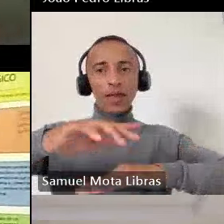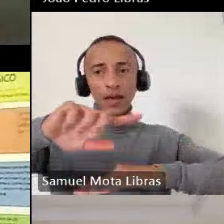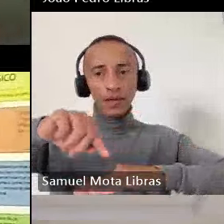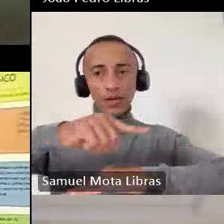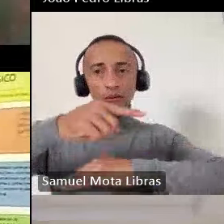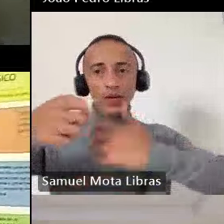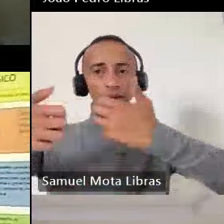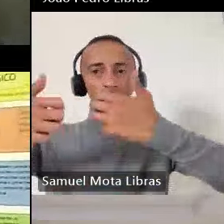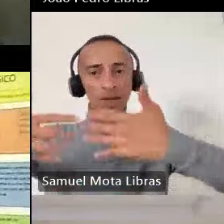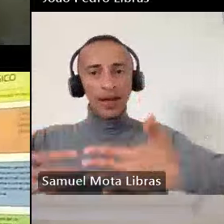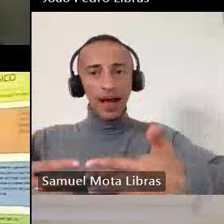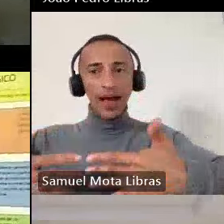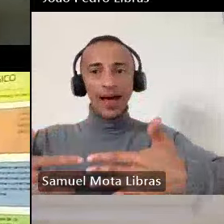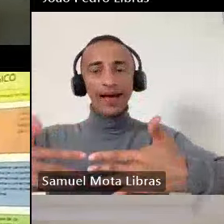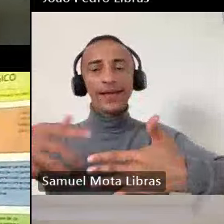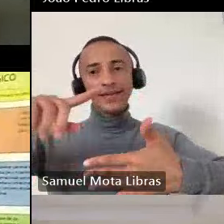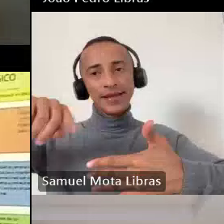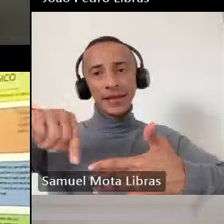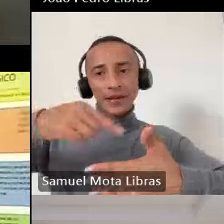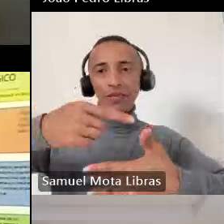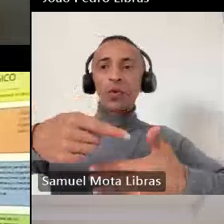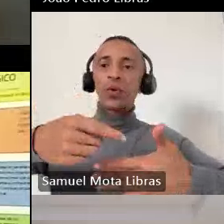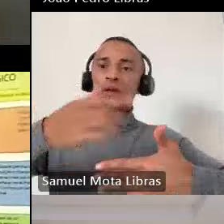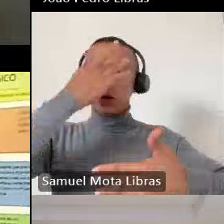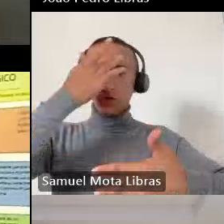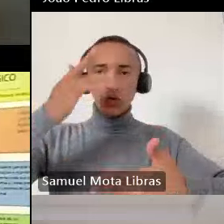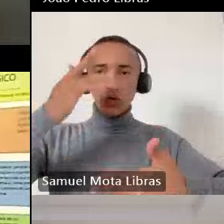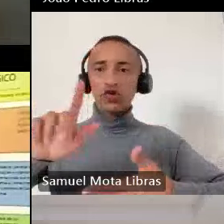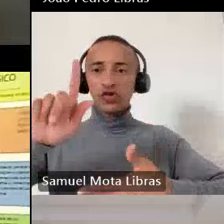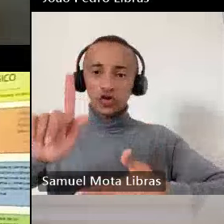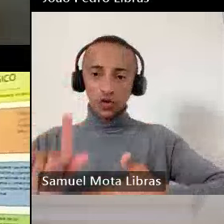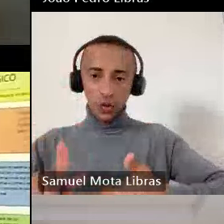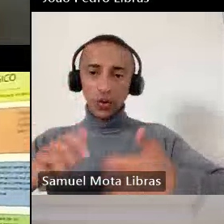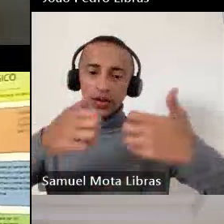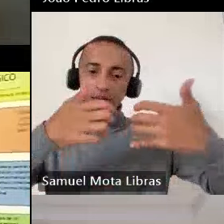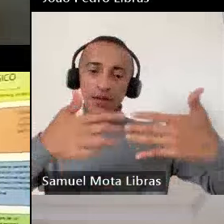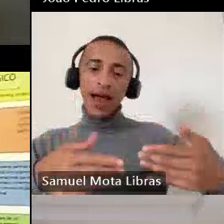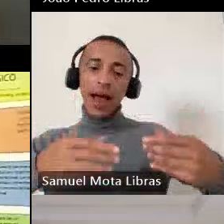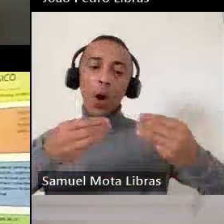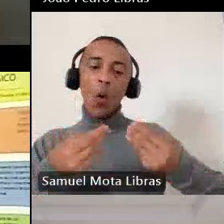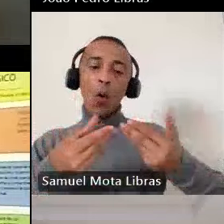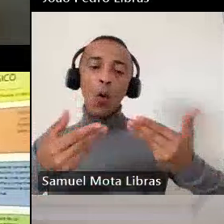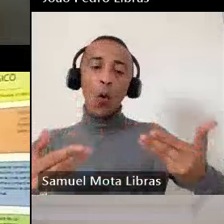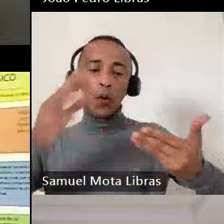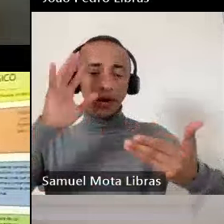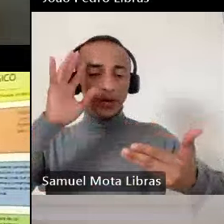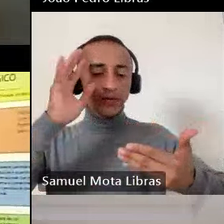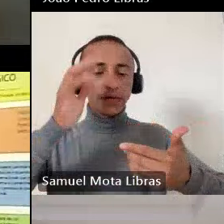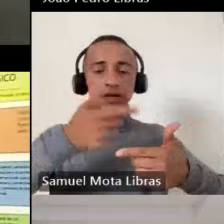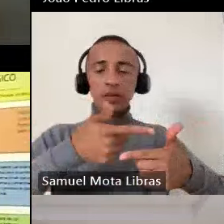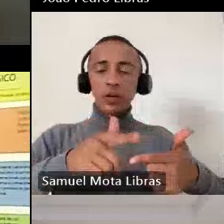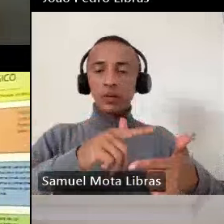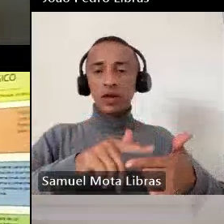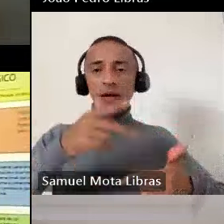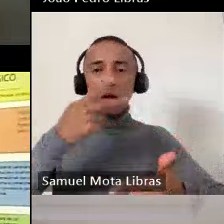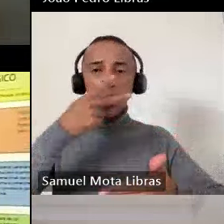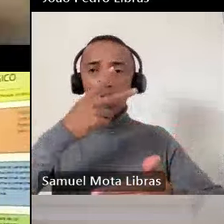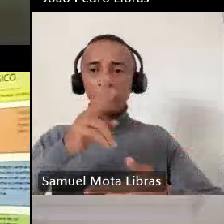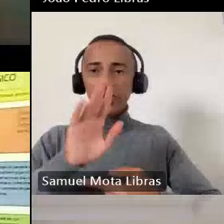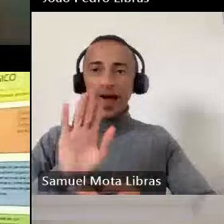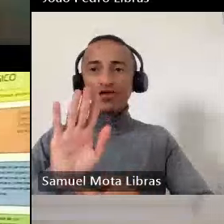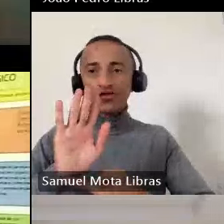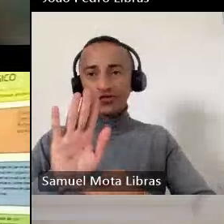contas de tal decisão que foi tomada por exemplo né Eh aí eh acho que ajuda um pouco as pessoas a tentarem entender assim tá bom porque às vezes você fala